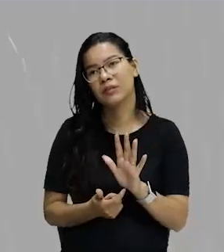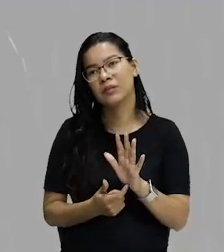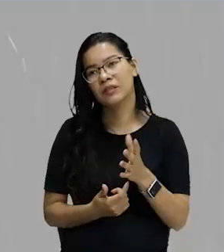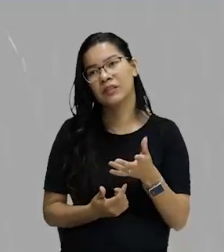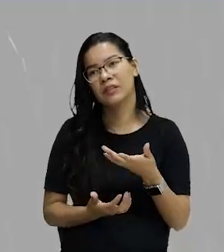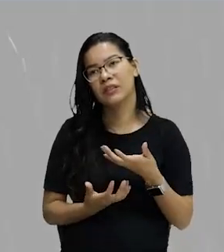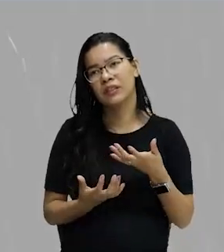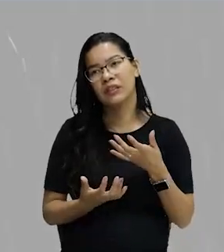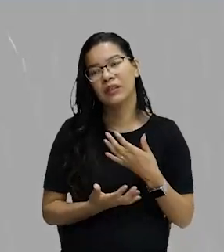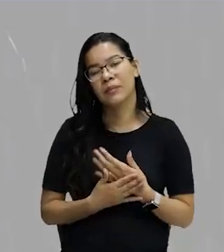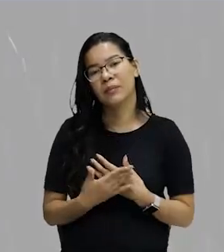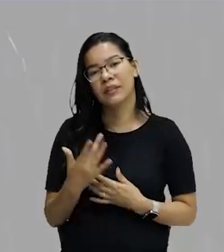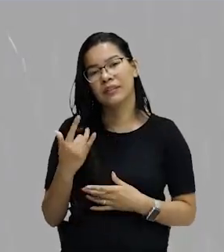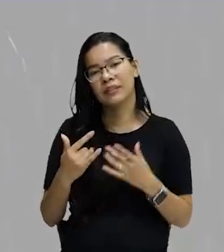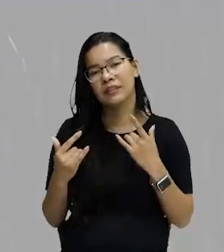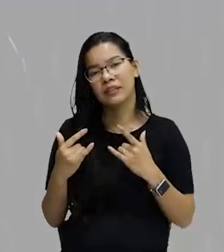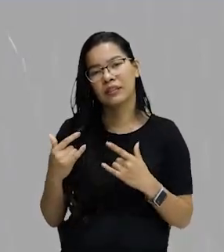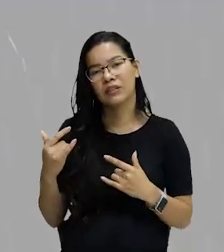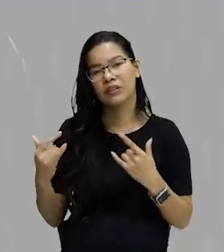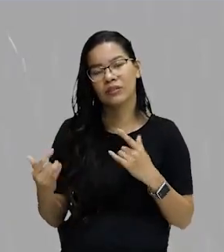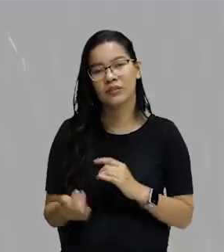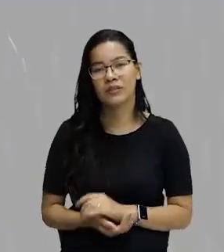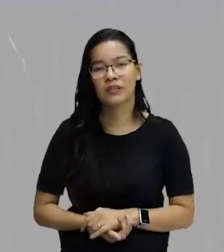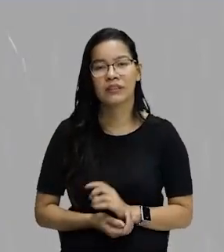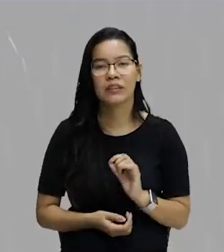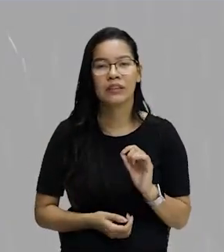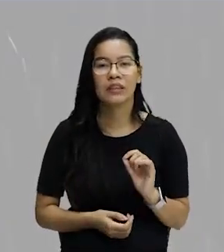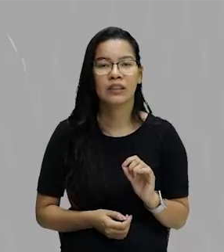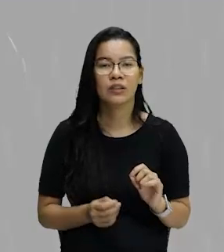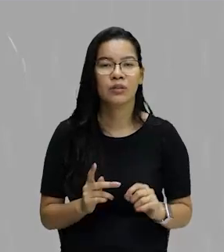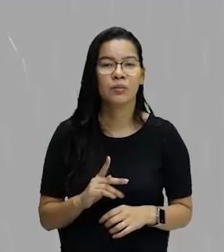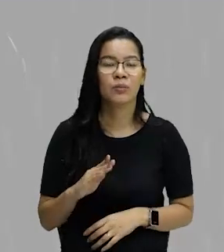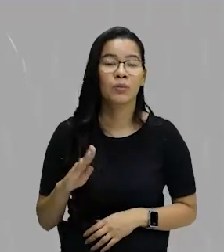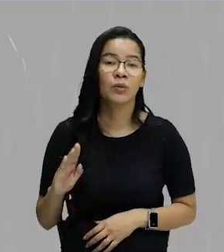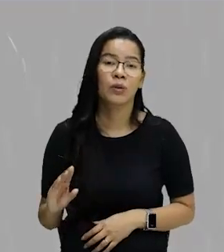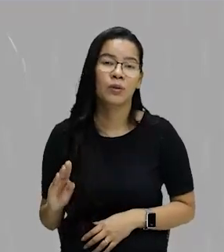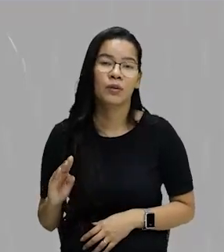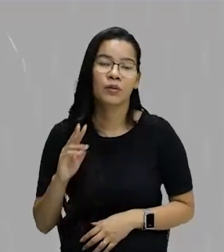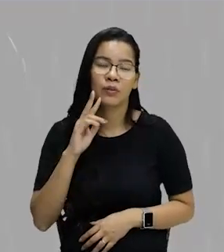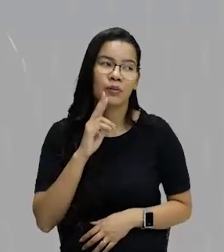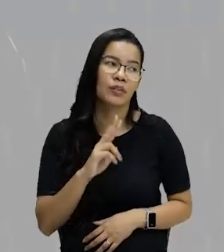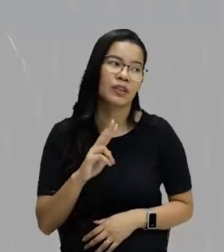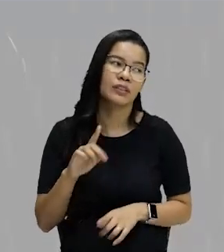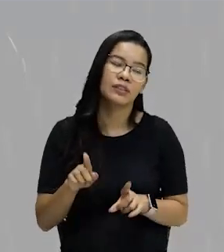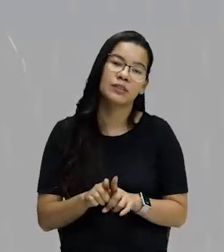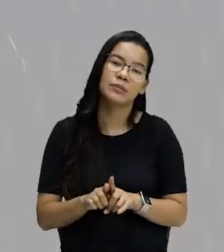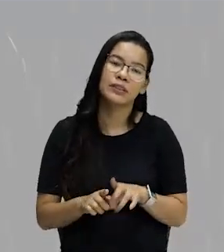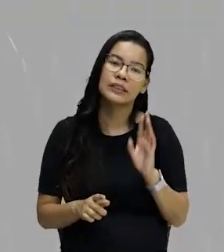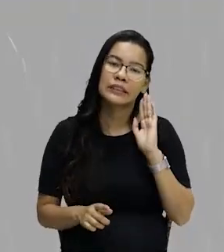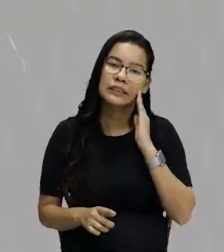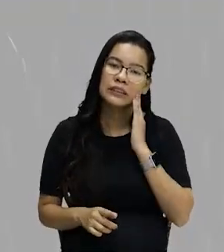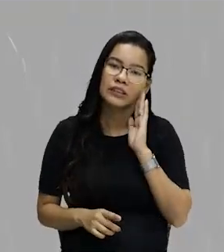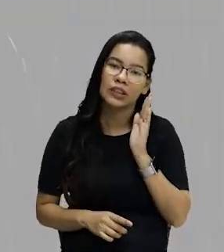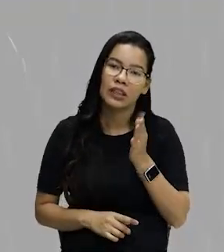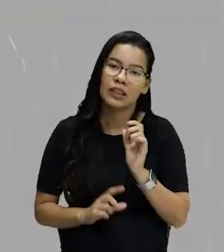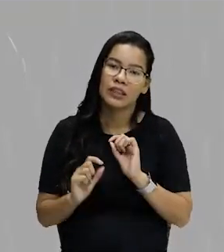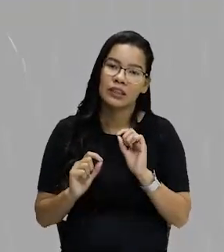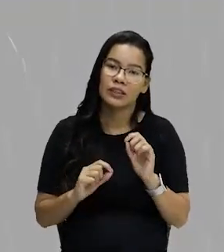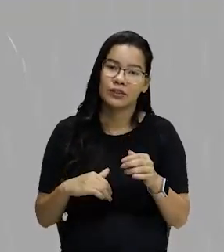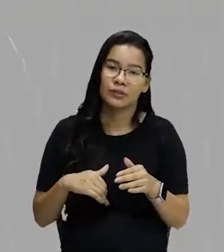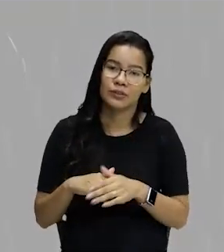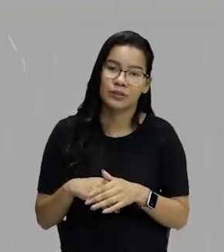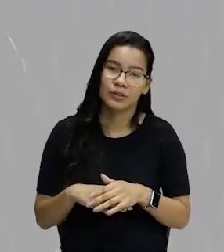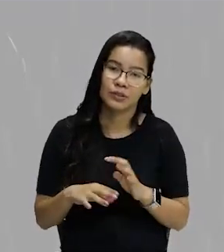tornar aquilo mais atrativo. Quer que o público veja, que o público entenda. Já que está indo para os Jogos